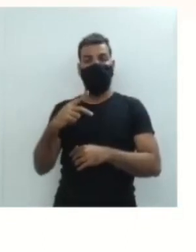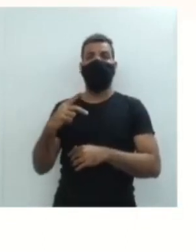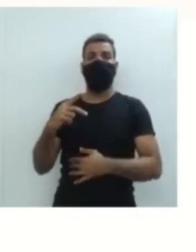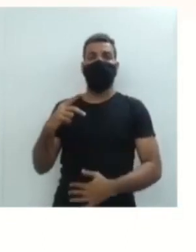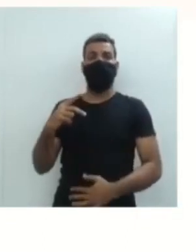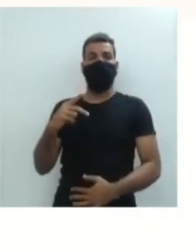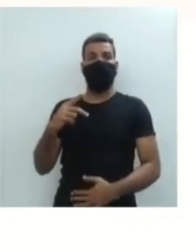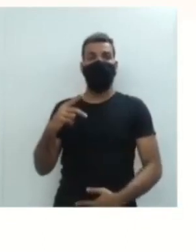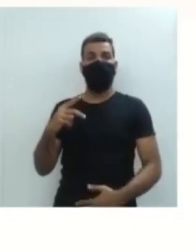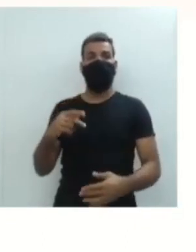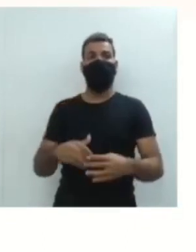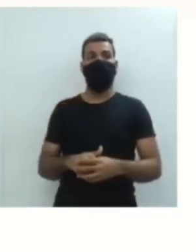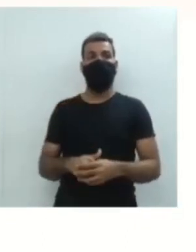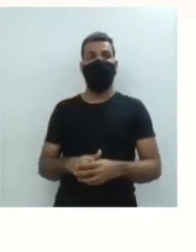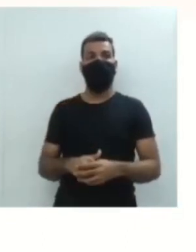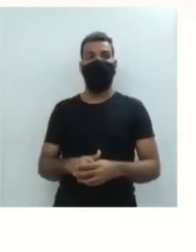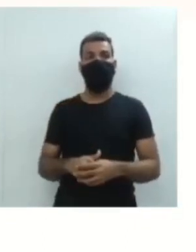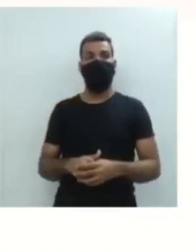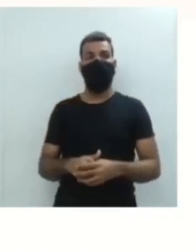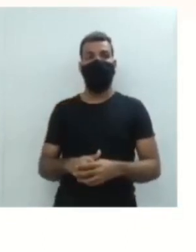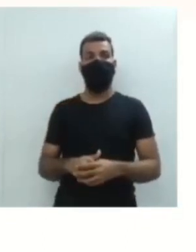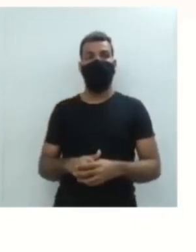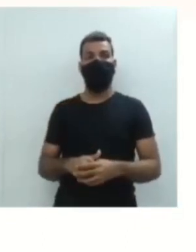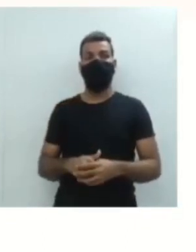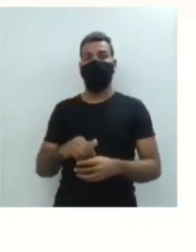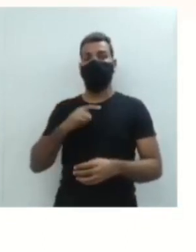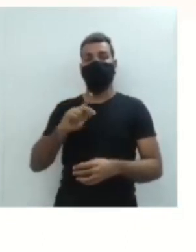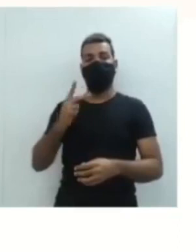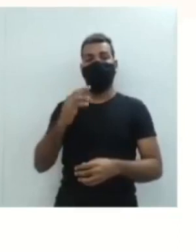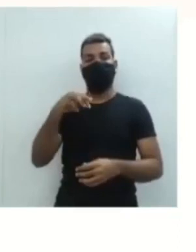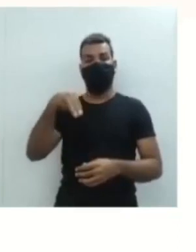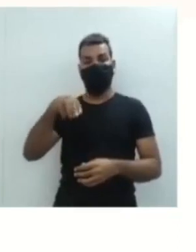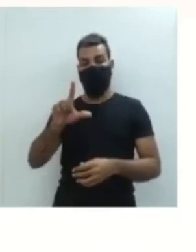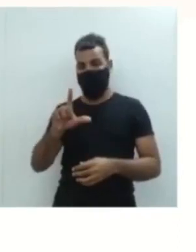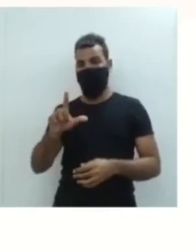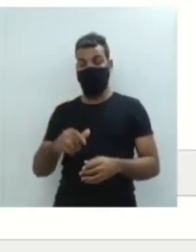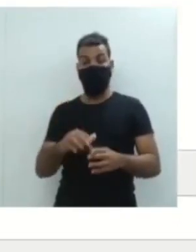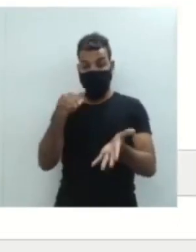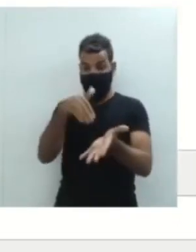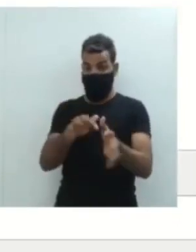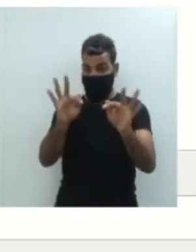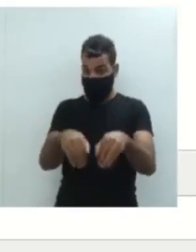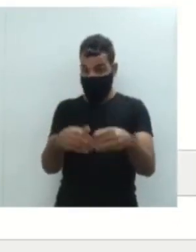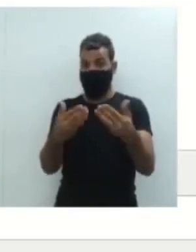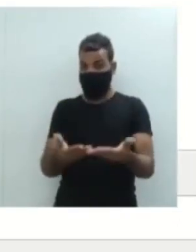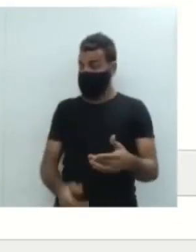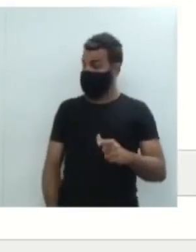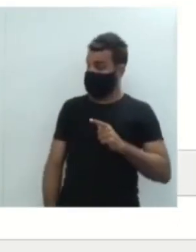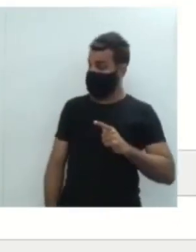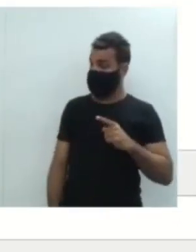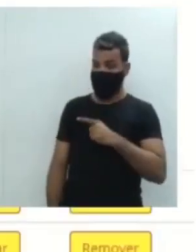nosso dentro do nosso código HTML e por fim nós vamos ter aqui